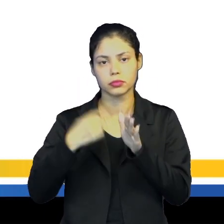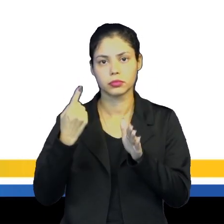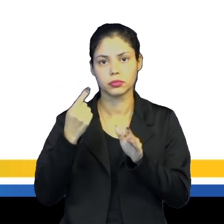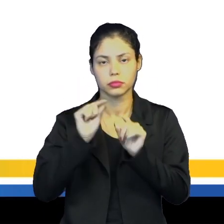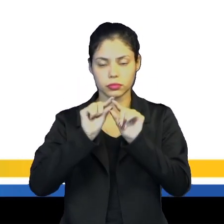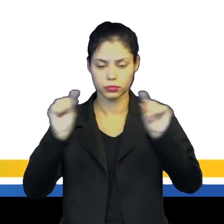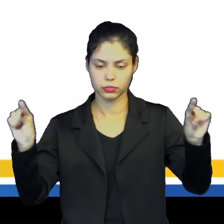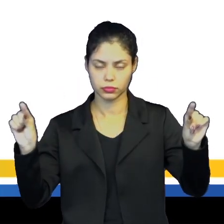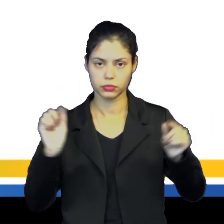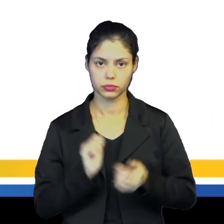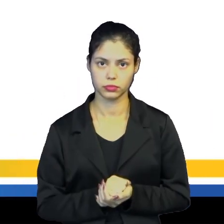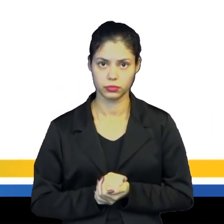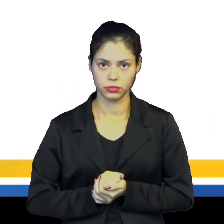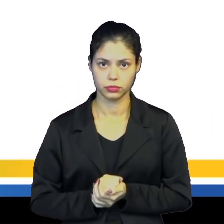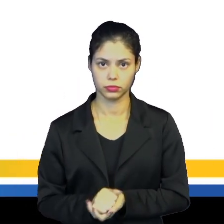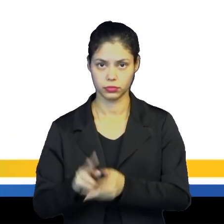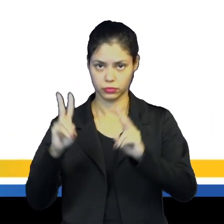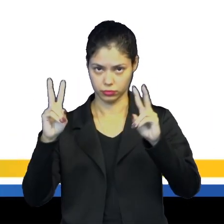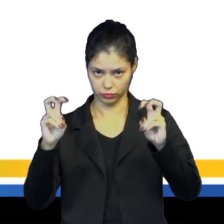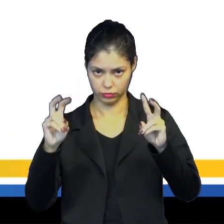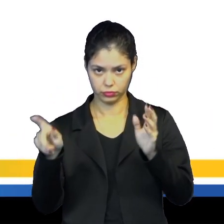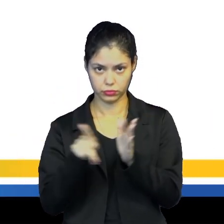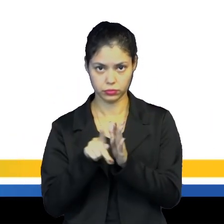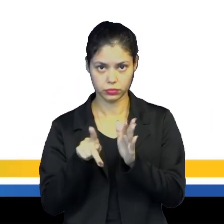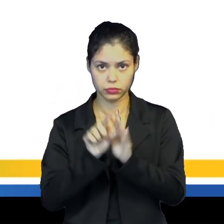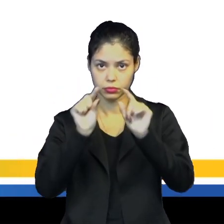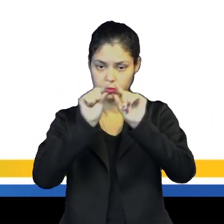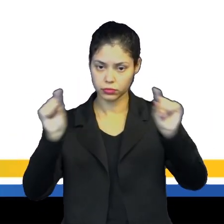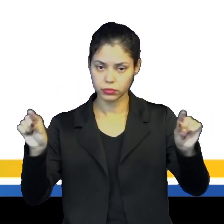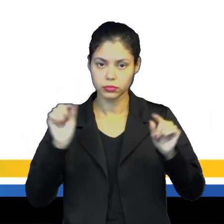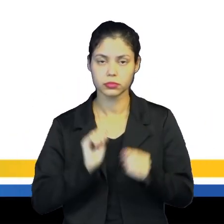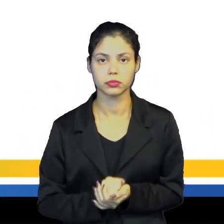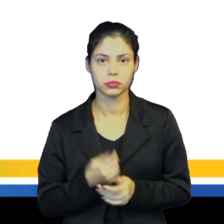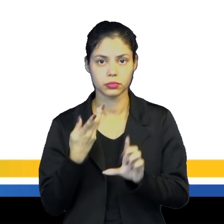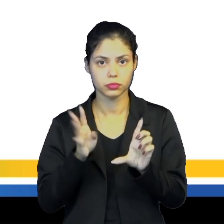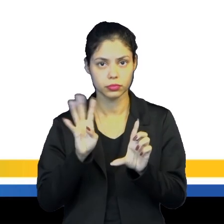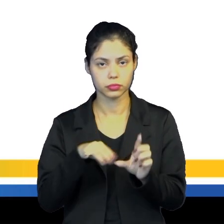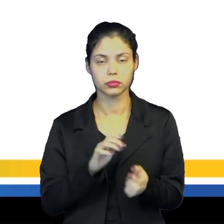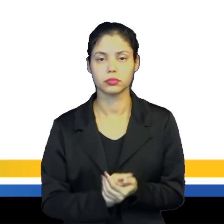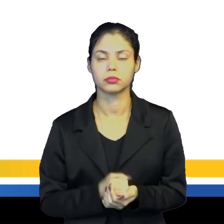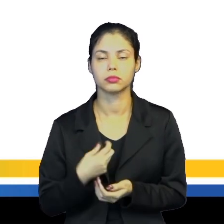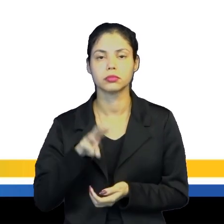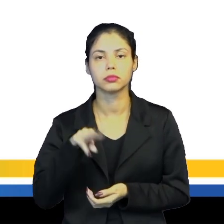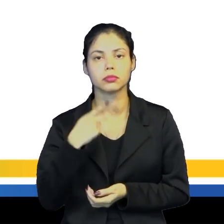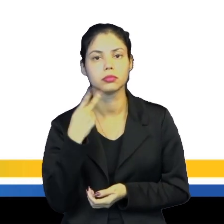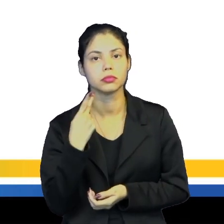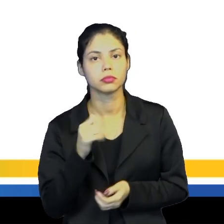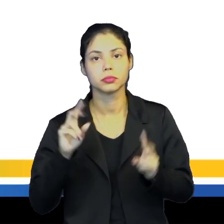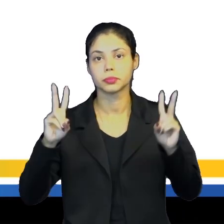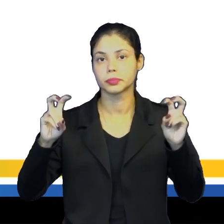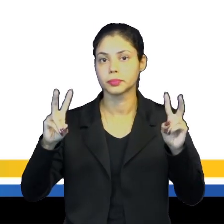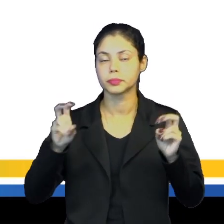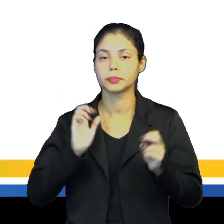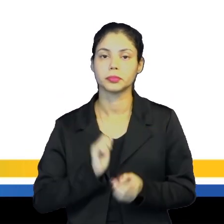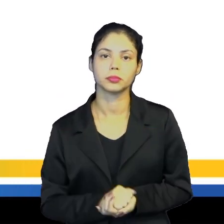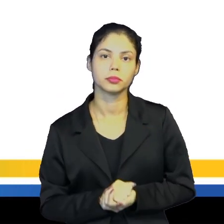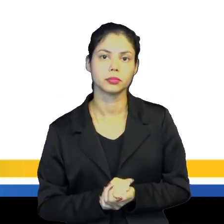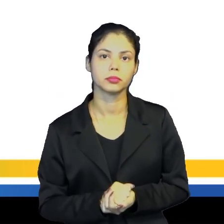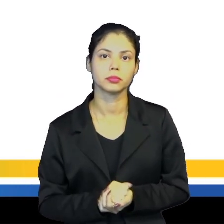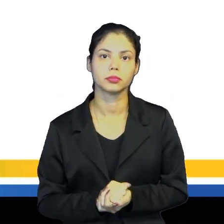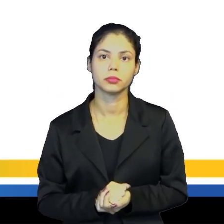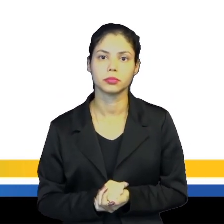linha. Olha aí, o título da tabela. Aí a gente vai falar de que tema, né? A gente está falando,